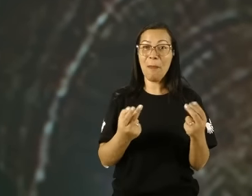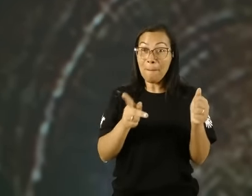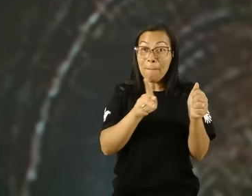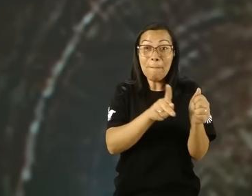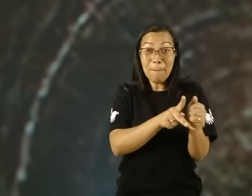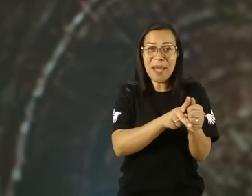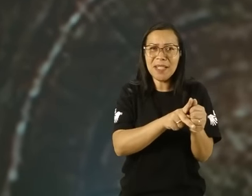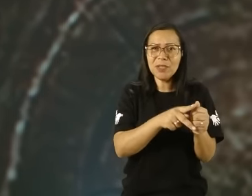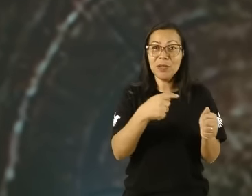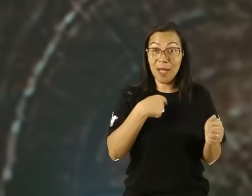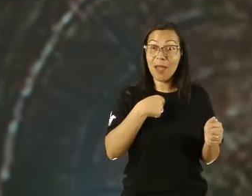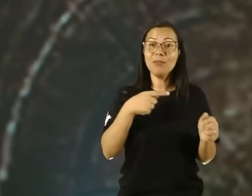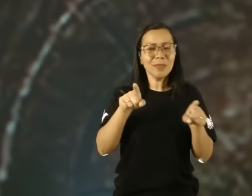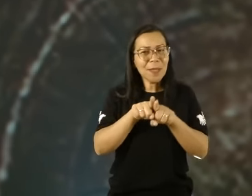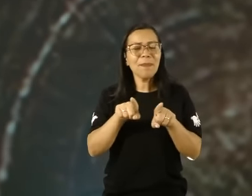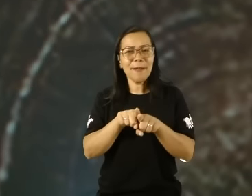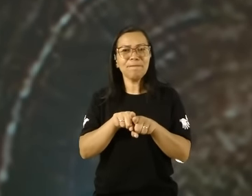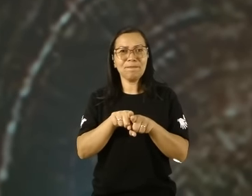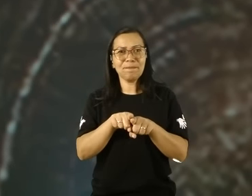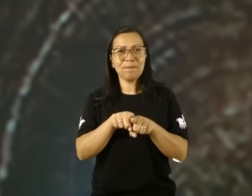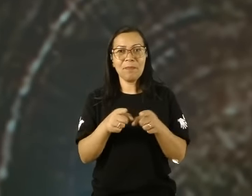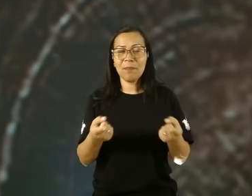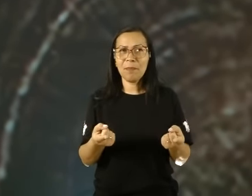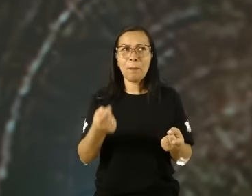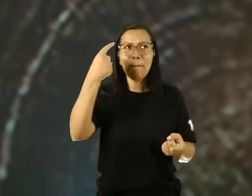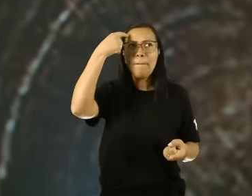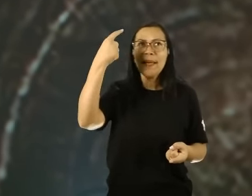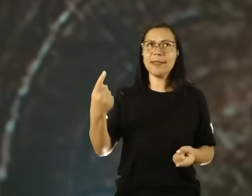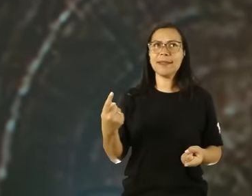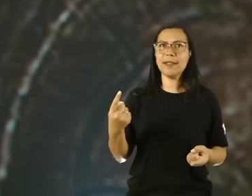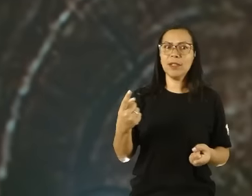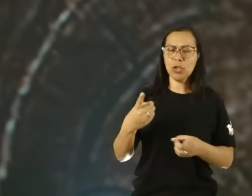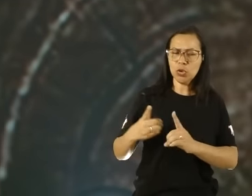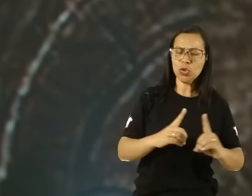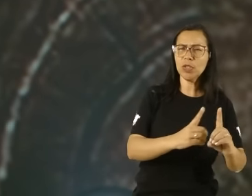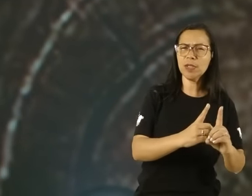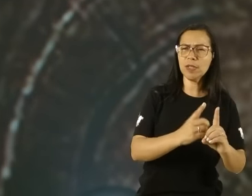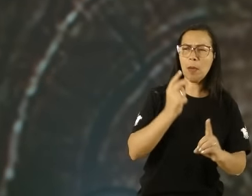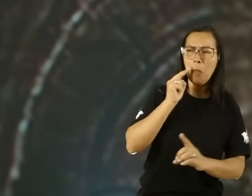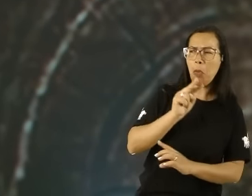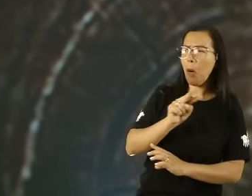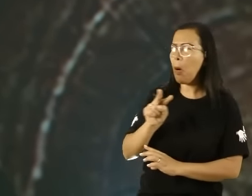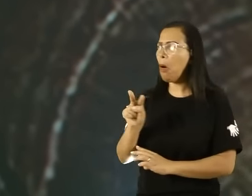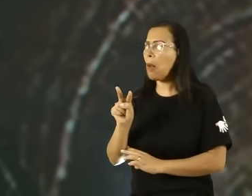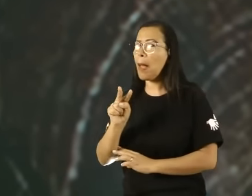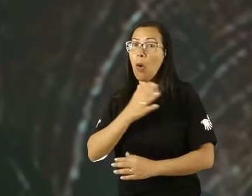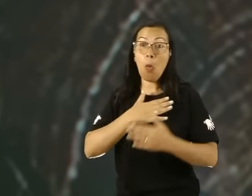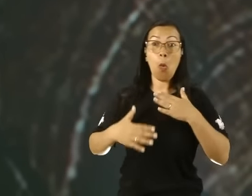Eles estão tentando ali lidar com uma situação nova. Não tem corpo, não tem fé, não tem mais